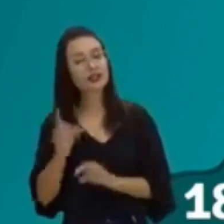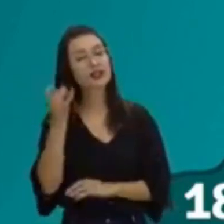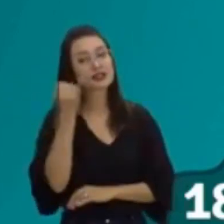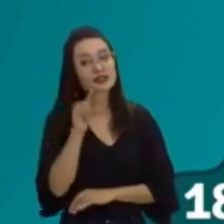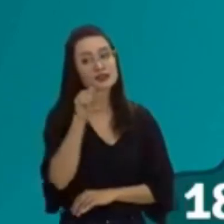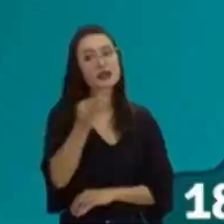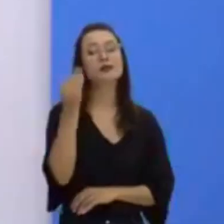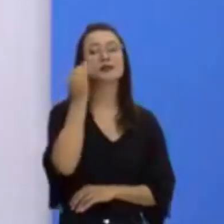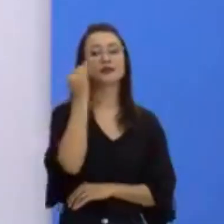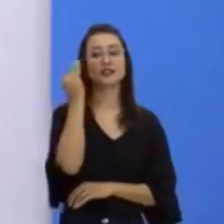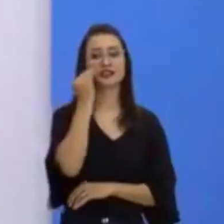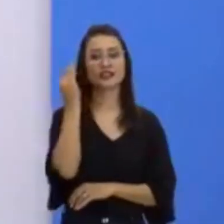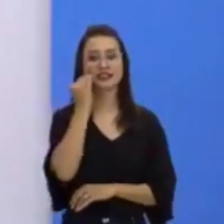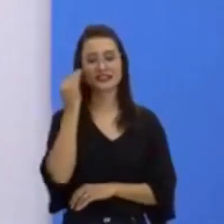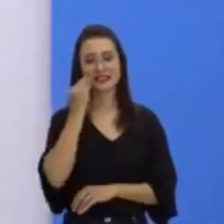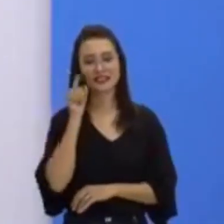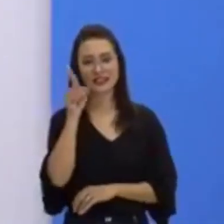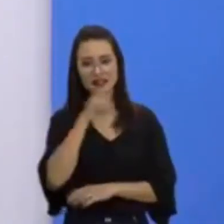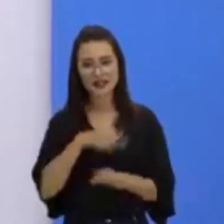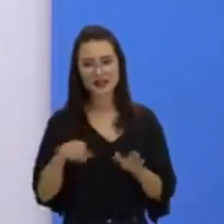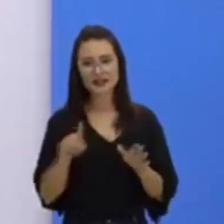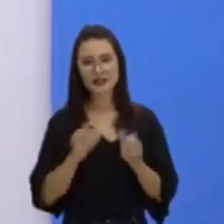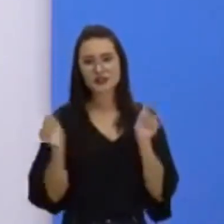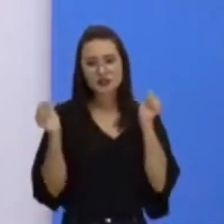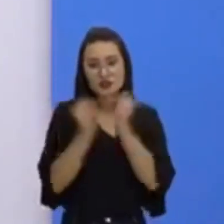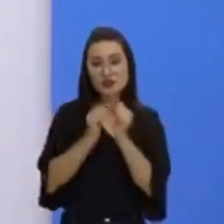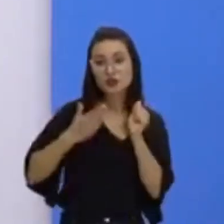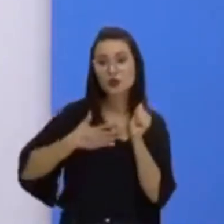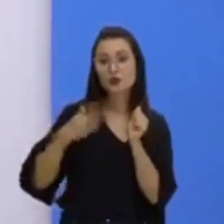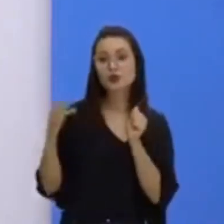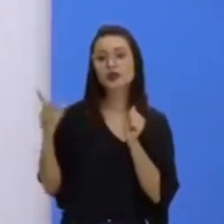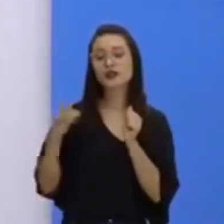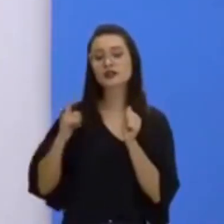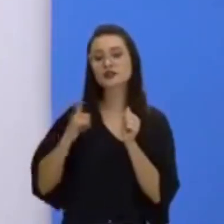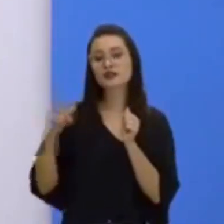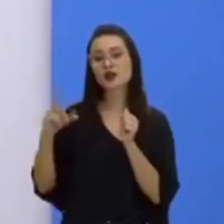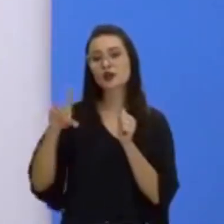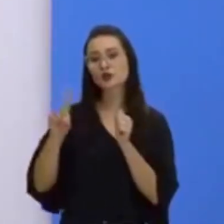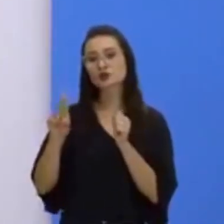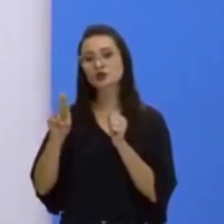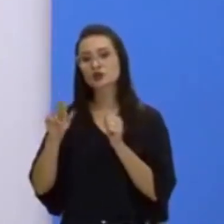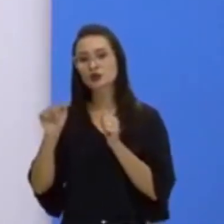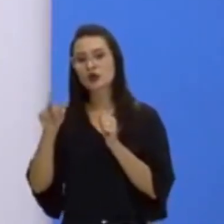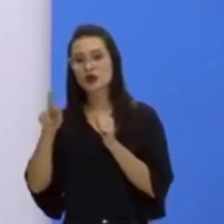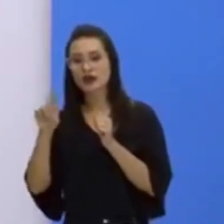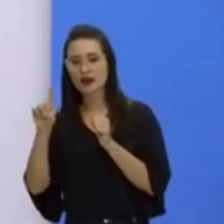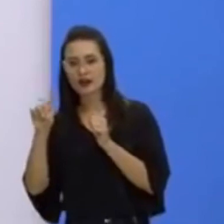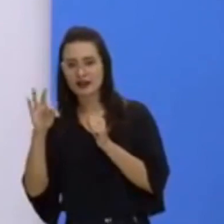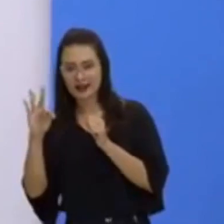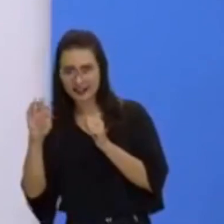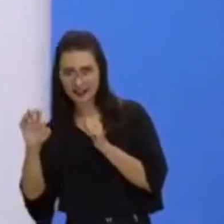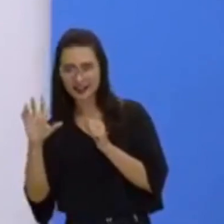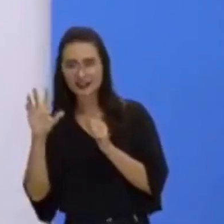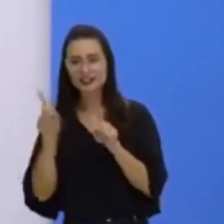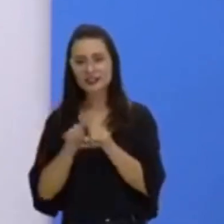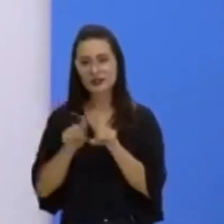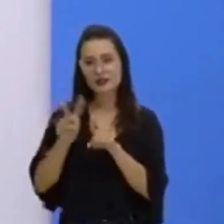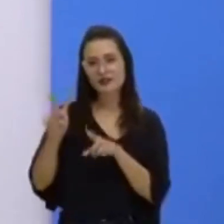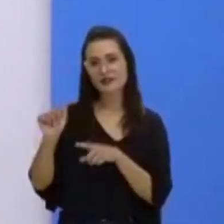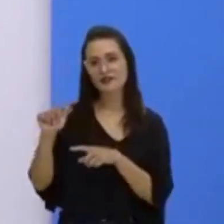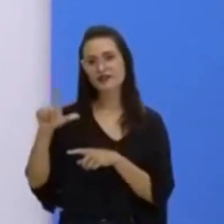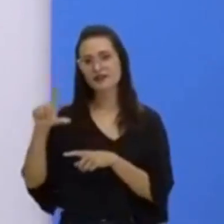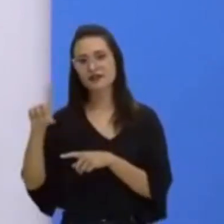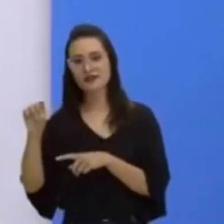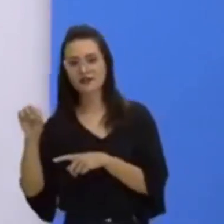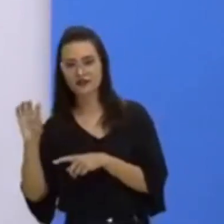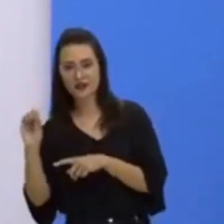atenção, né? Estiveram comigo na direção hoje o Duarte, o Valdo ali no apoio, também mais cedo o